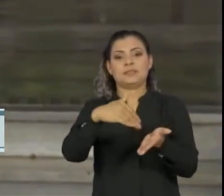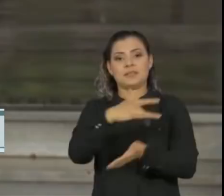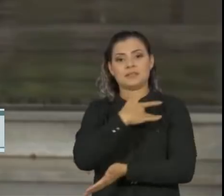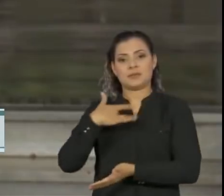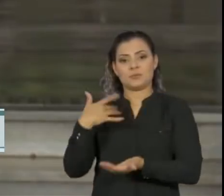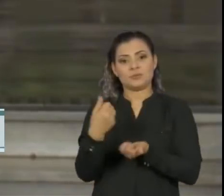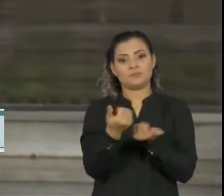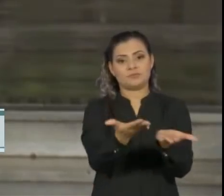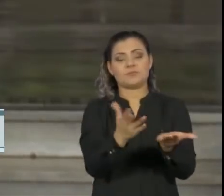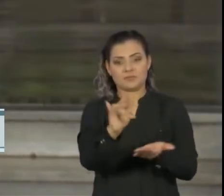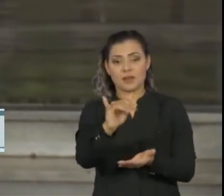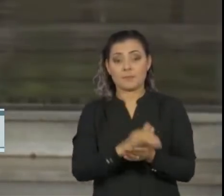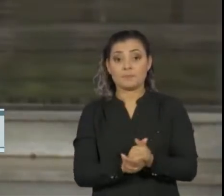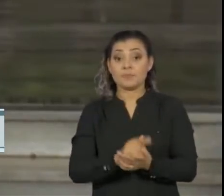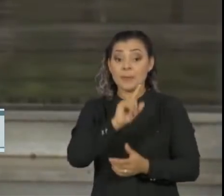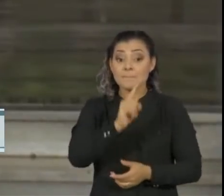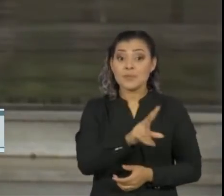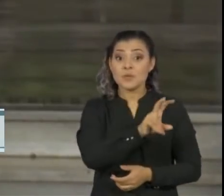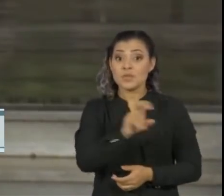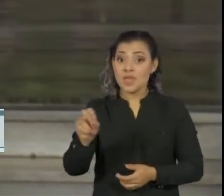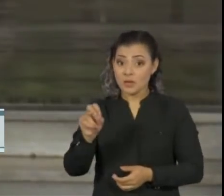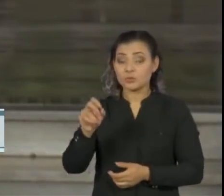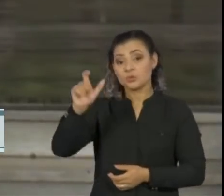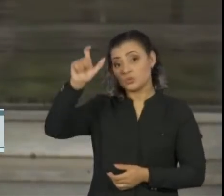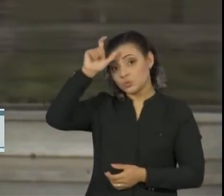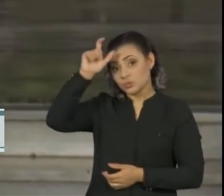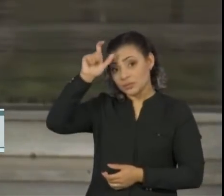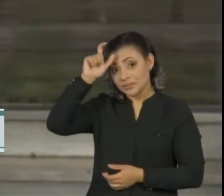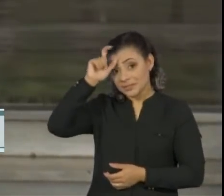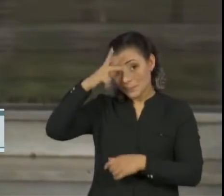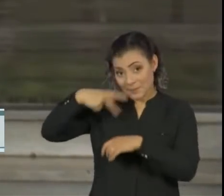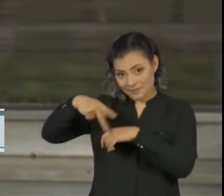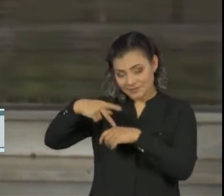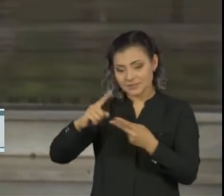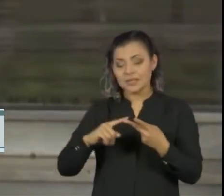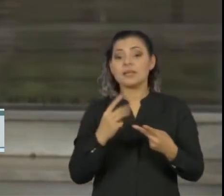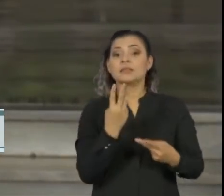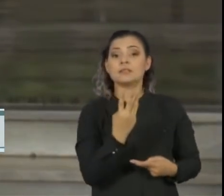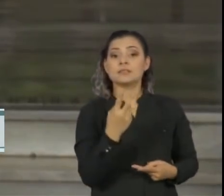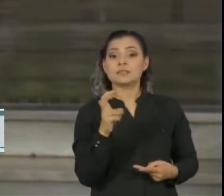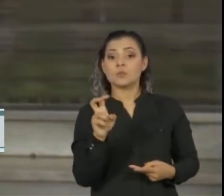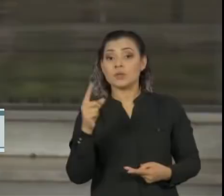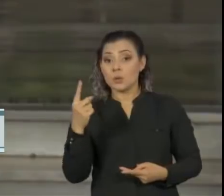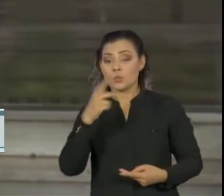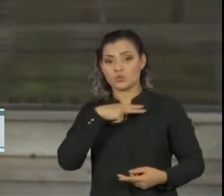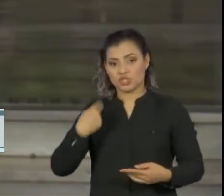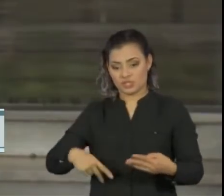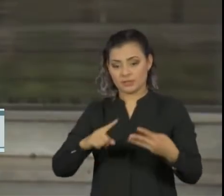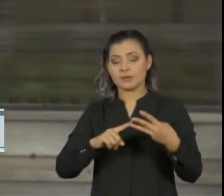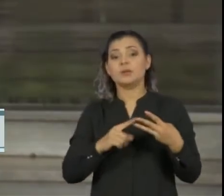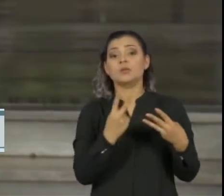Saúde. São 1.500 respiradores vindos da Turquia, 351 vindos da China,